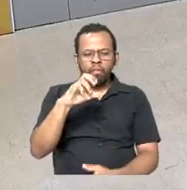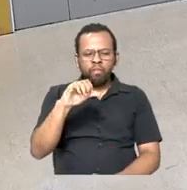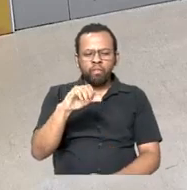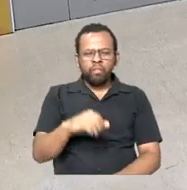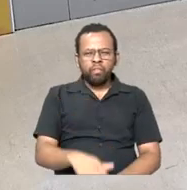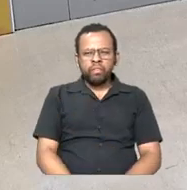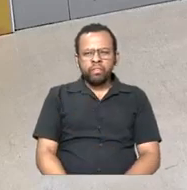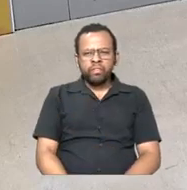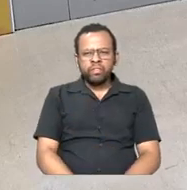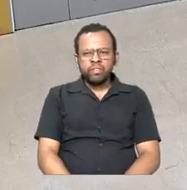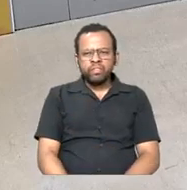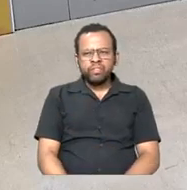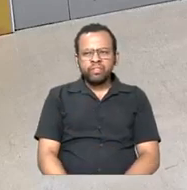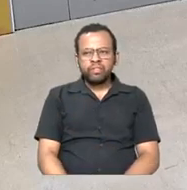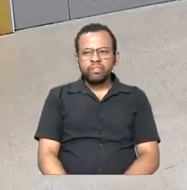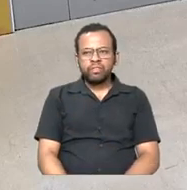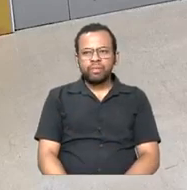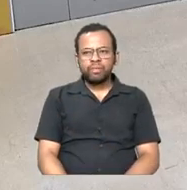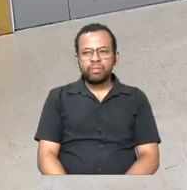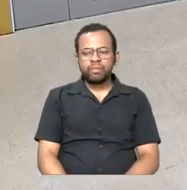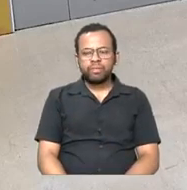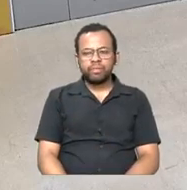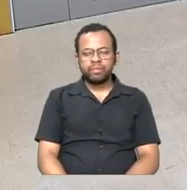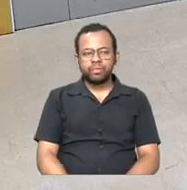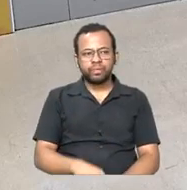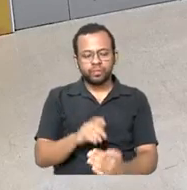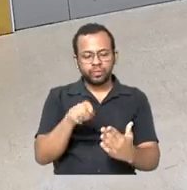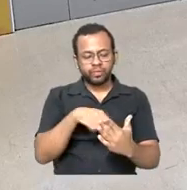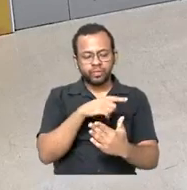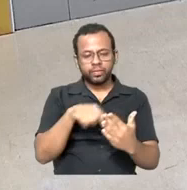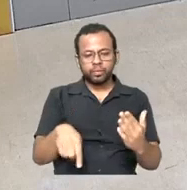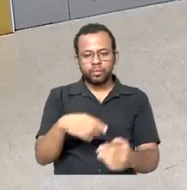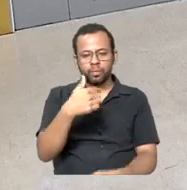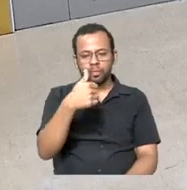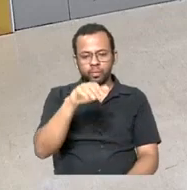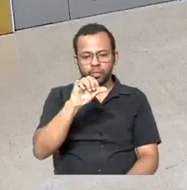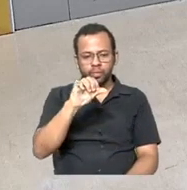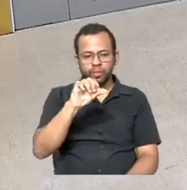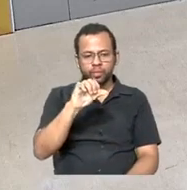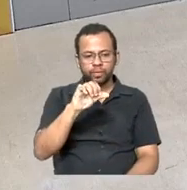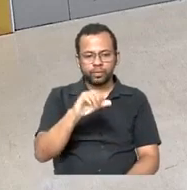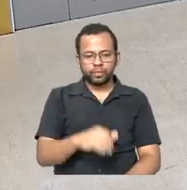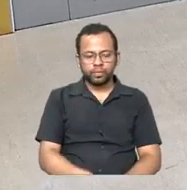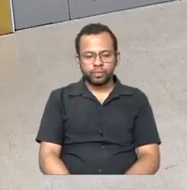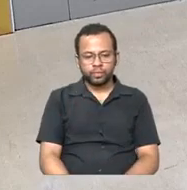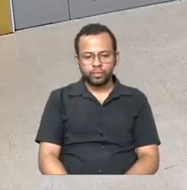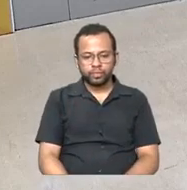59 sobe bola sobe bola número 19 19